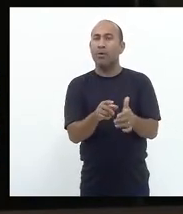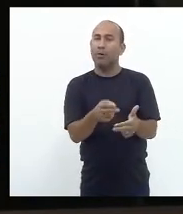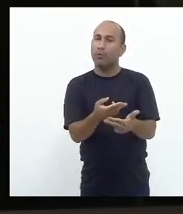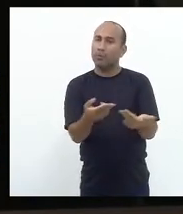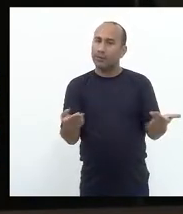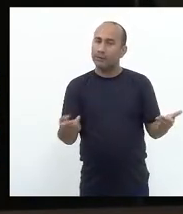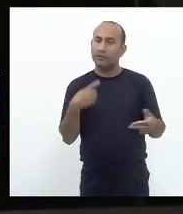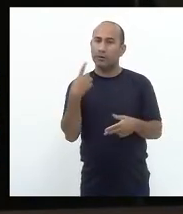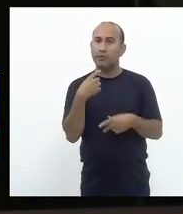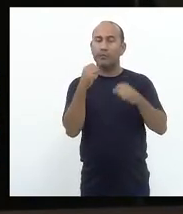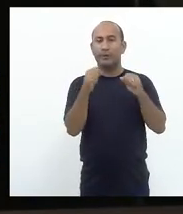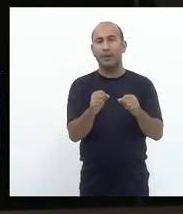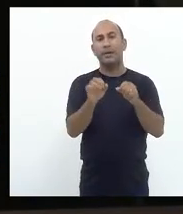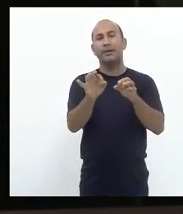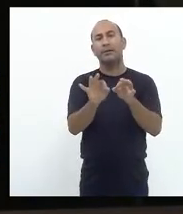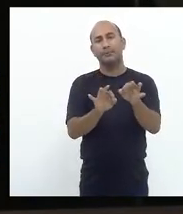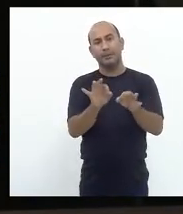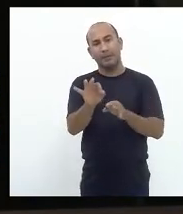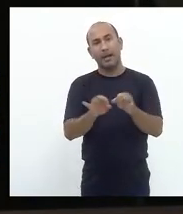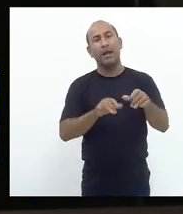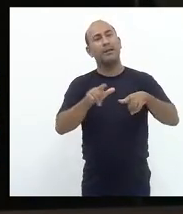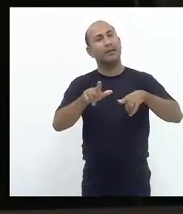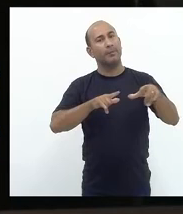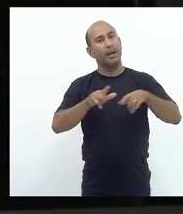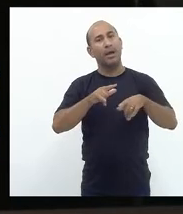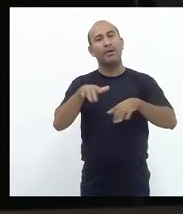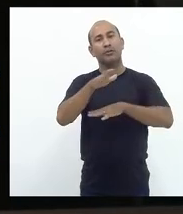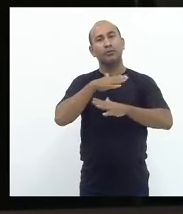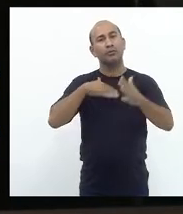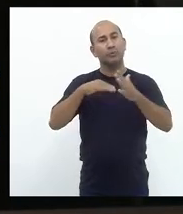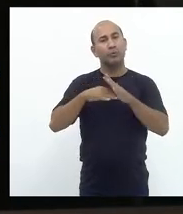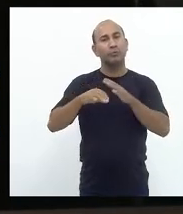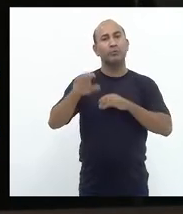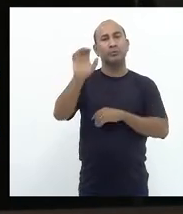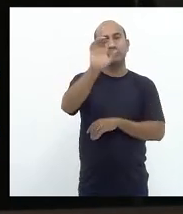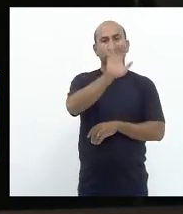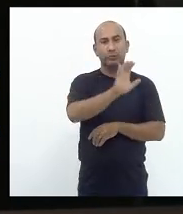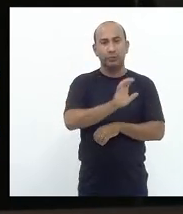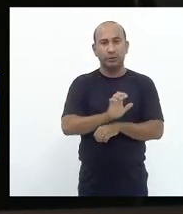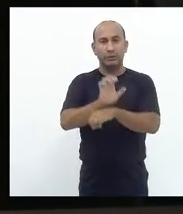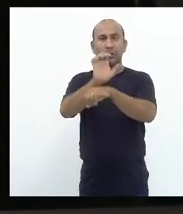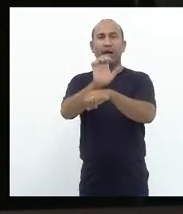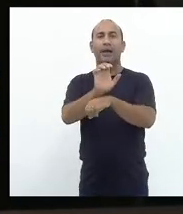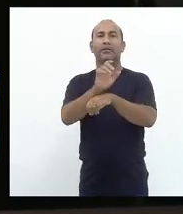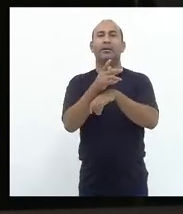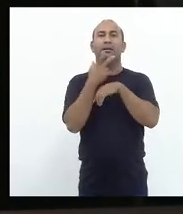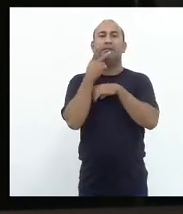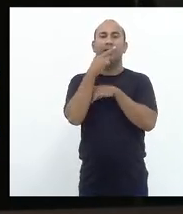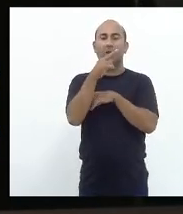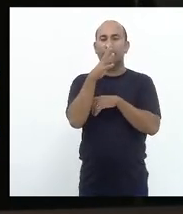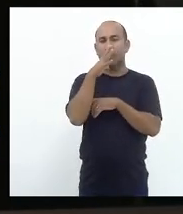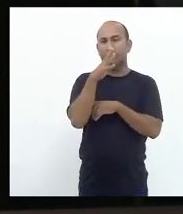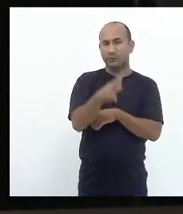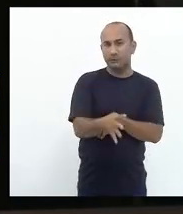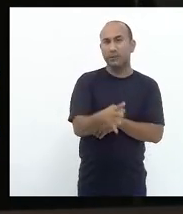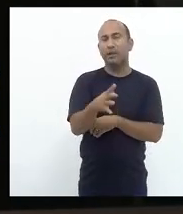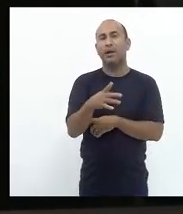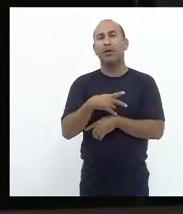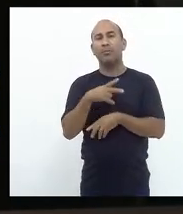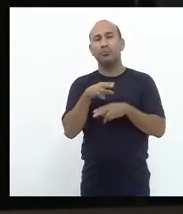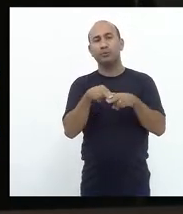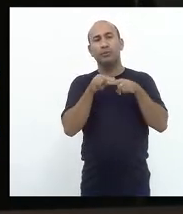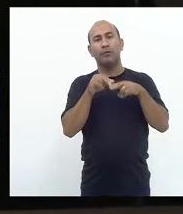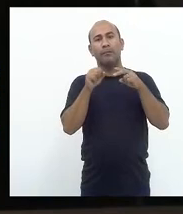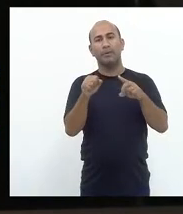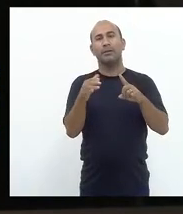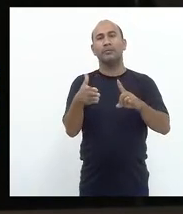aí trabalhar em todo o estado, divulgando os canais de denúncia para que a gente possa proteger